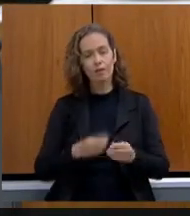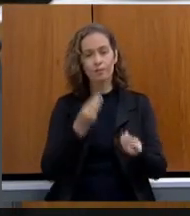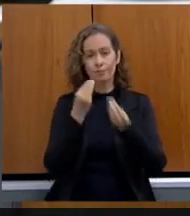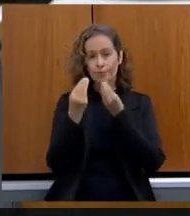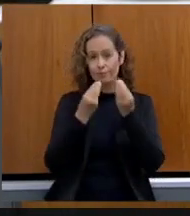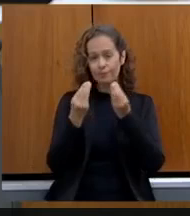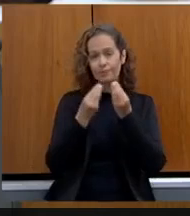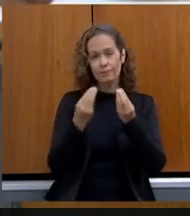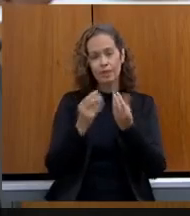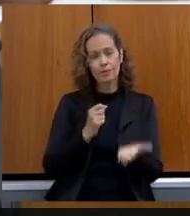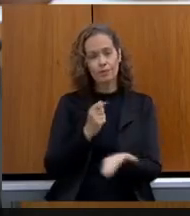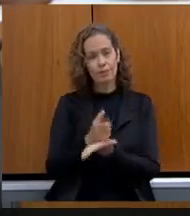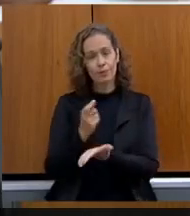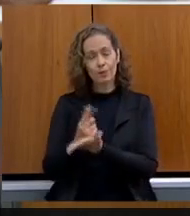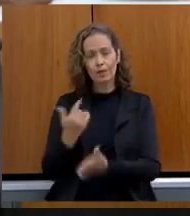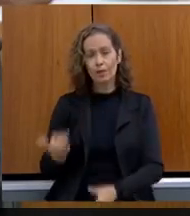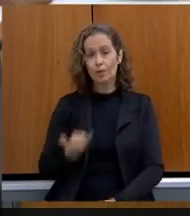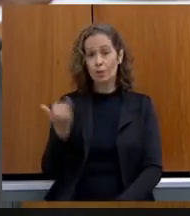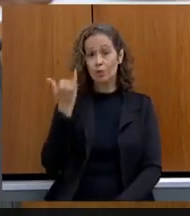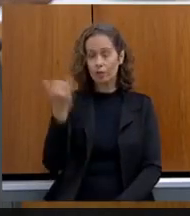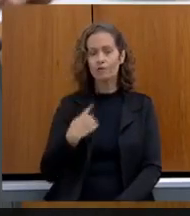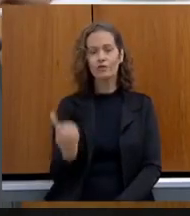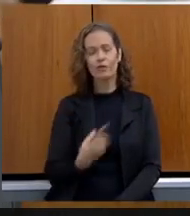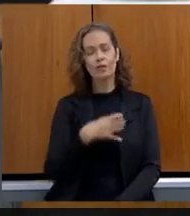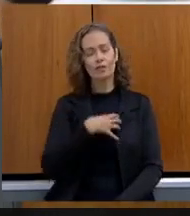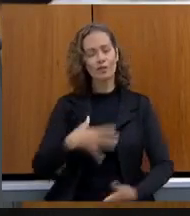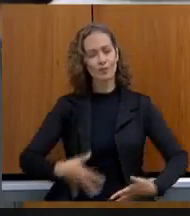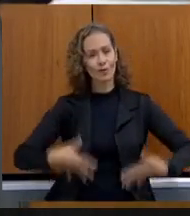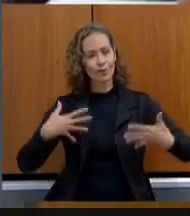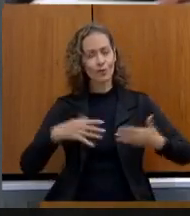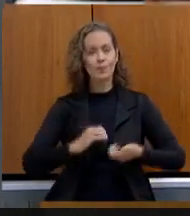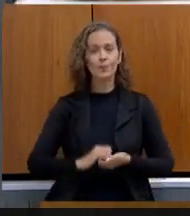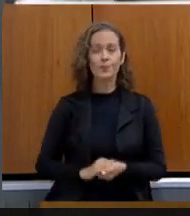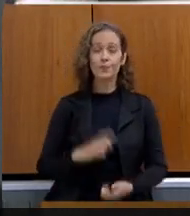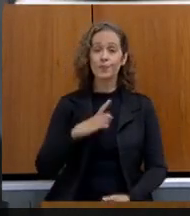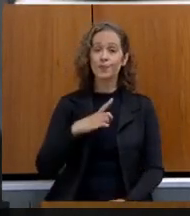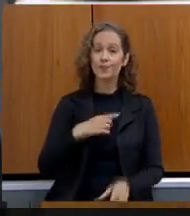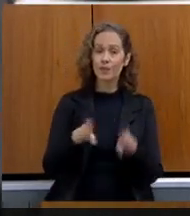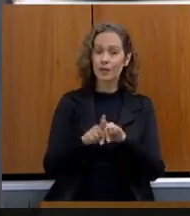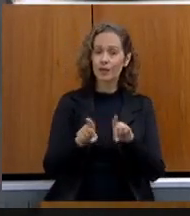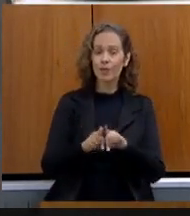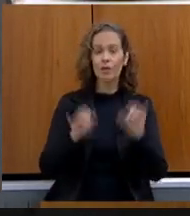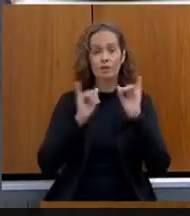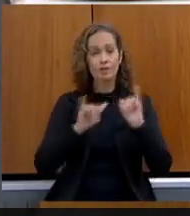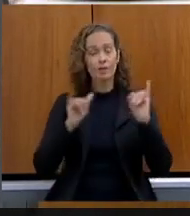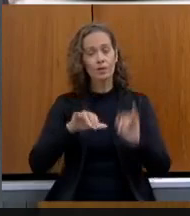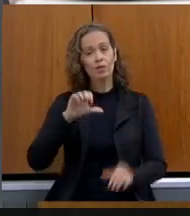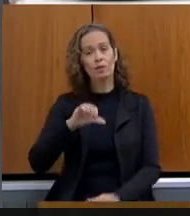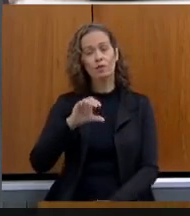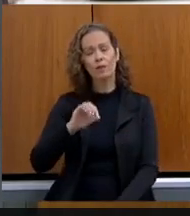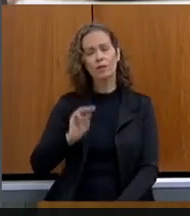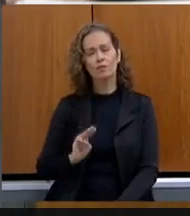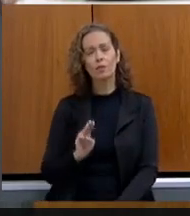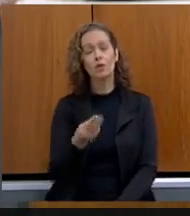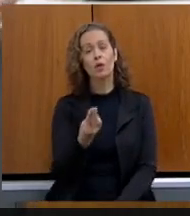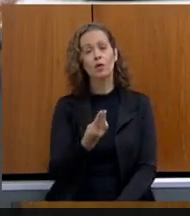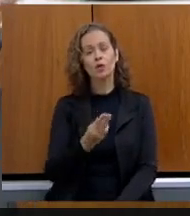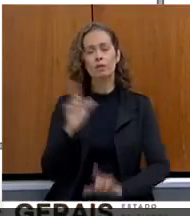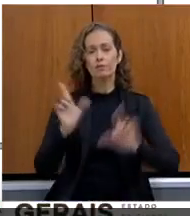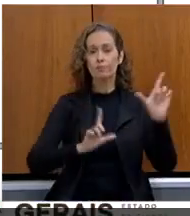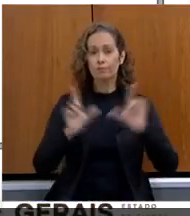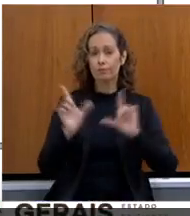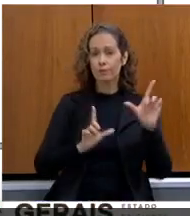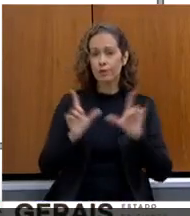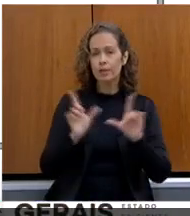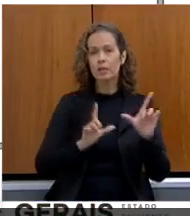é algo muito importante que a gente tem muito orgulho temos tivemos também o anúncio desses 90 milhões em programa no programa de manutenção